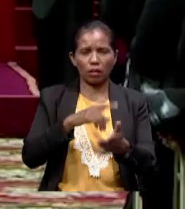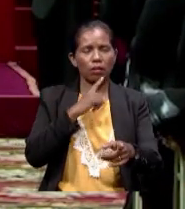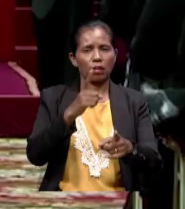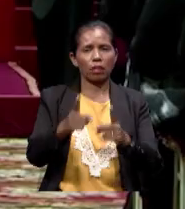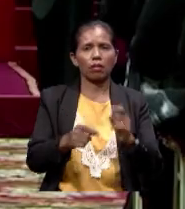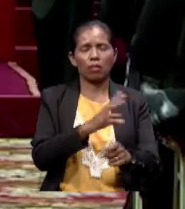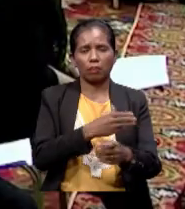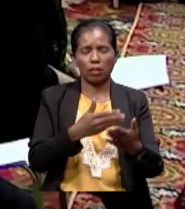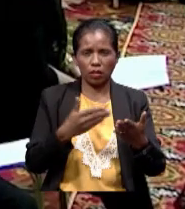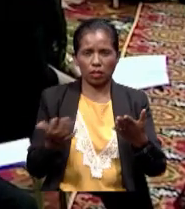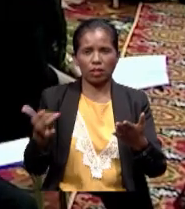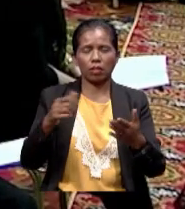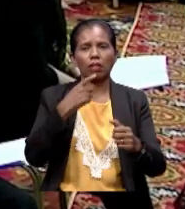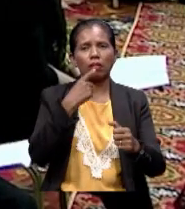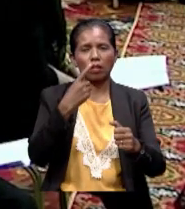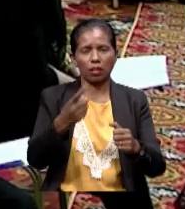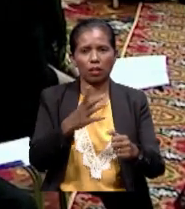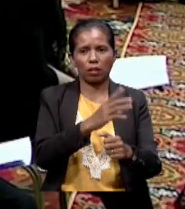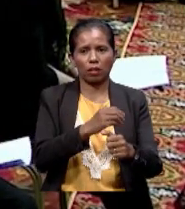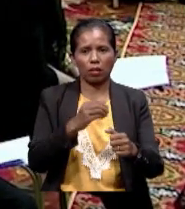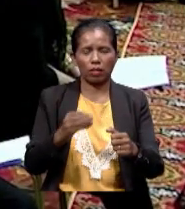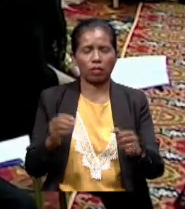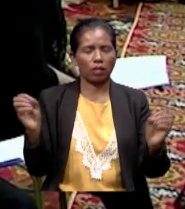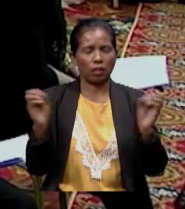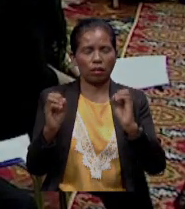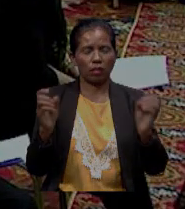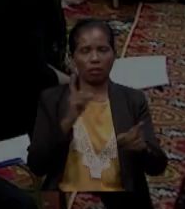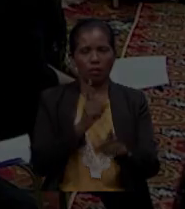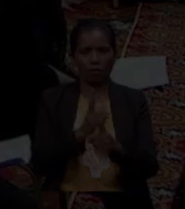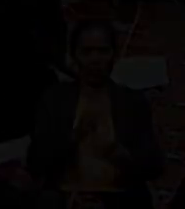arma nuclear no hatete motivo ne imoral.